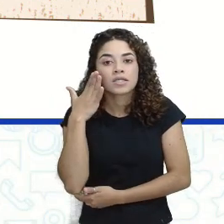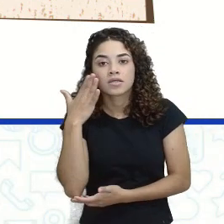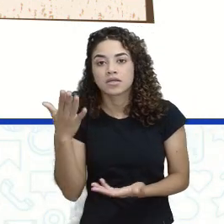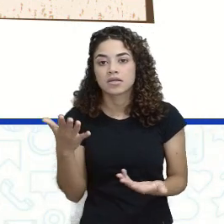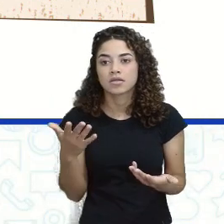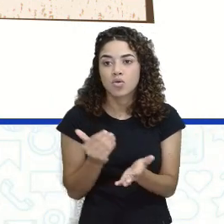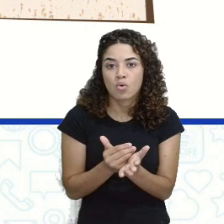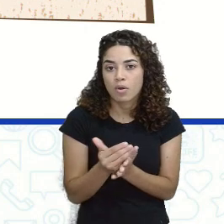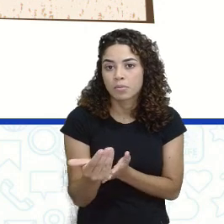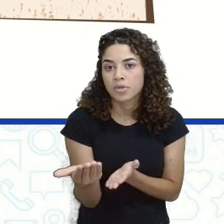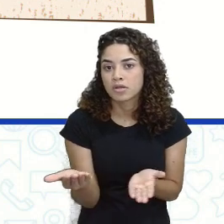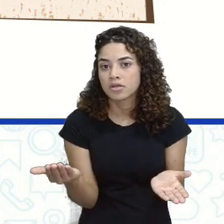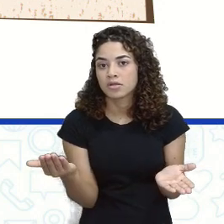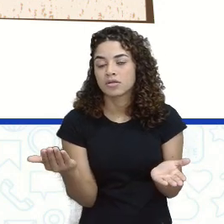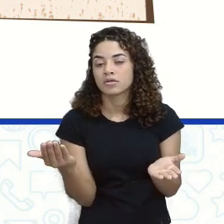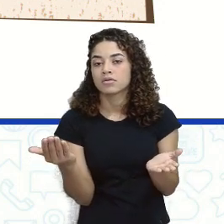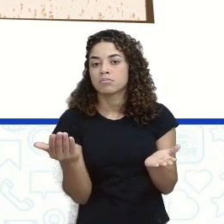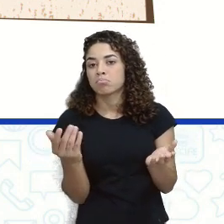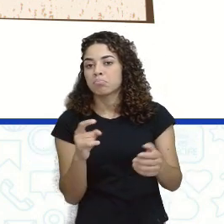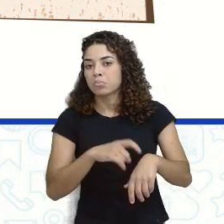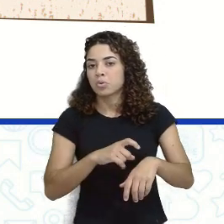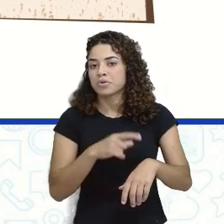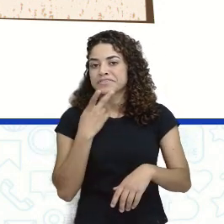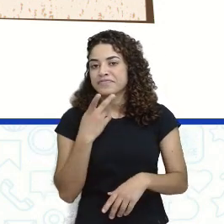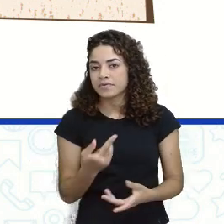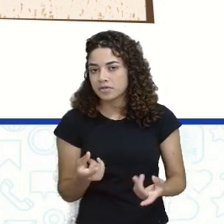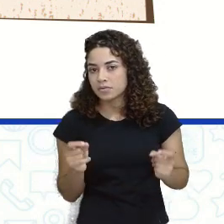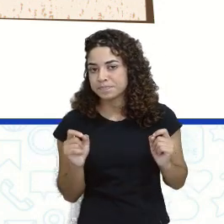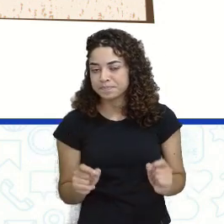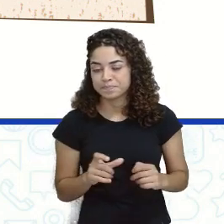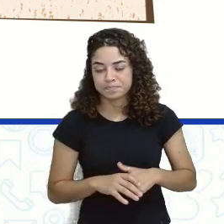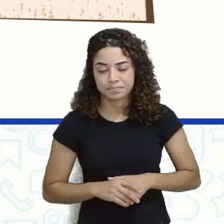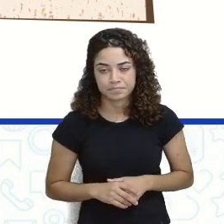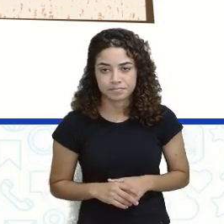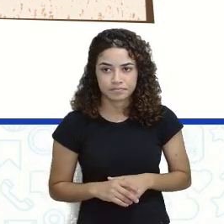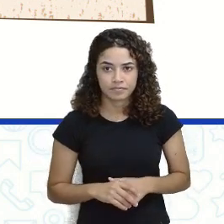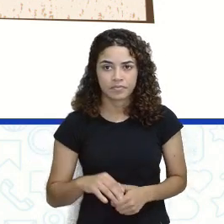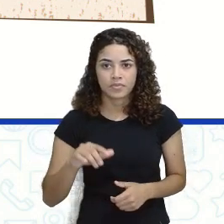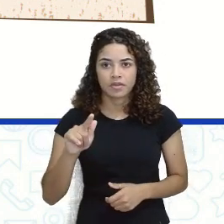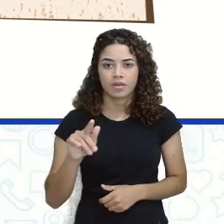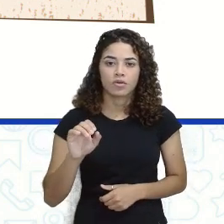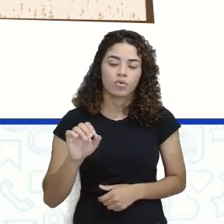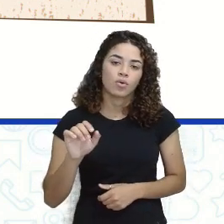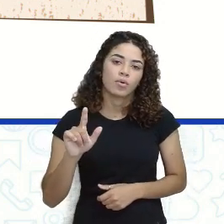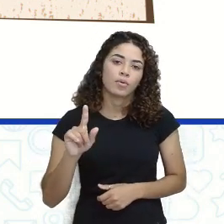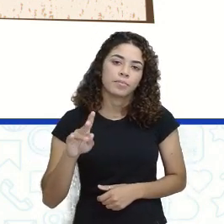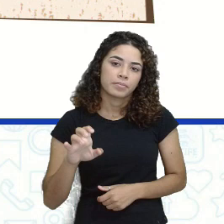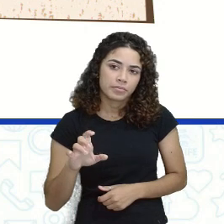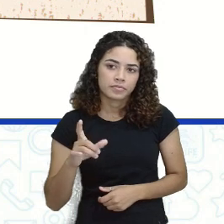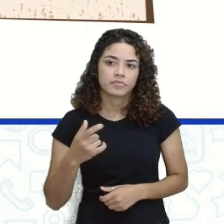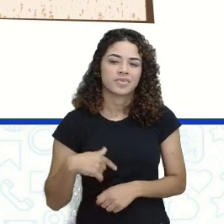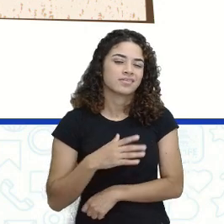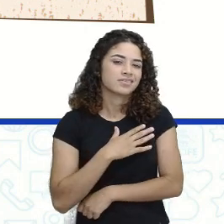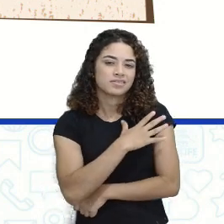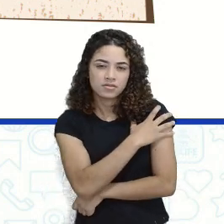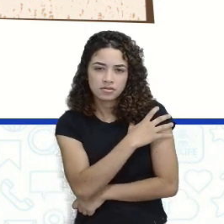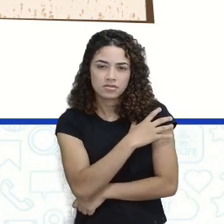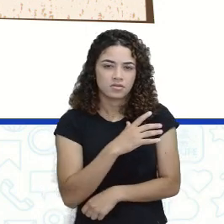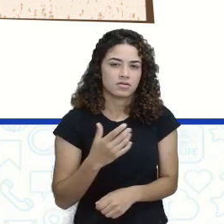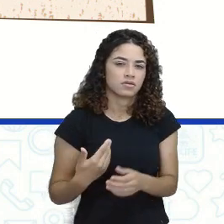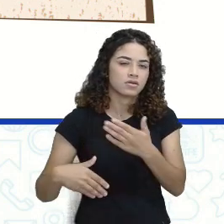entender inicialmente, né, quando a gente fala do golpe civil-militar, né, de